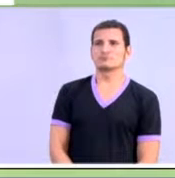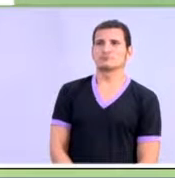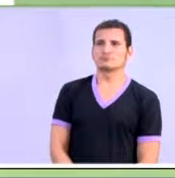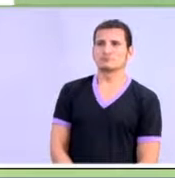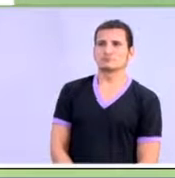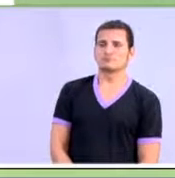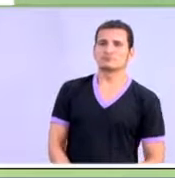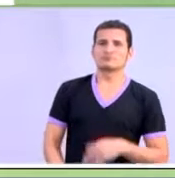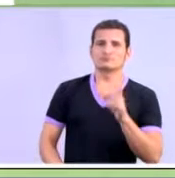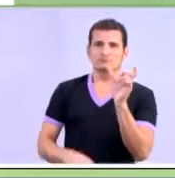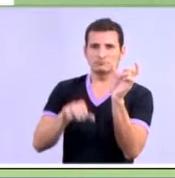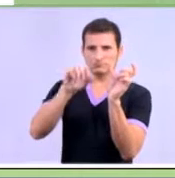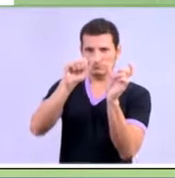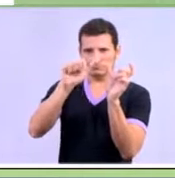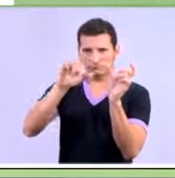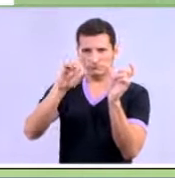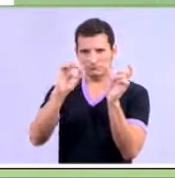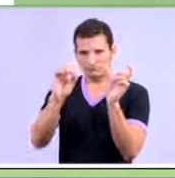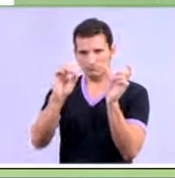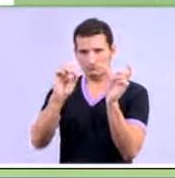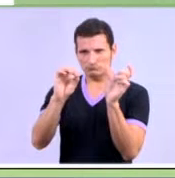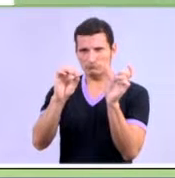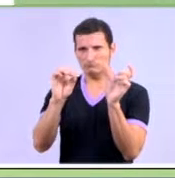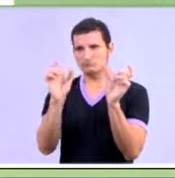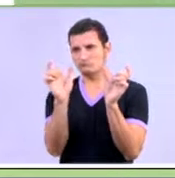recebe o saldo menos,